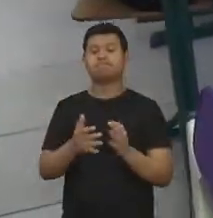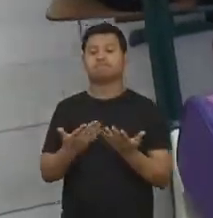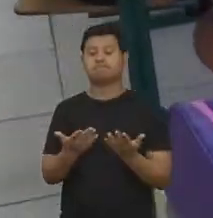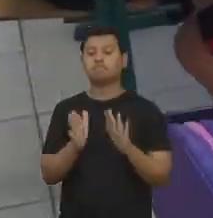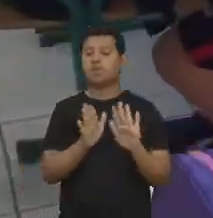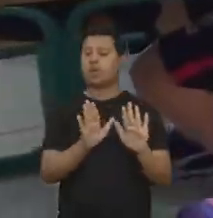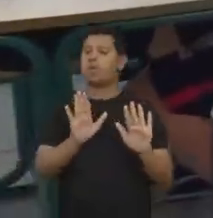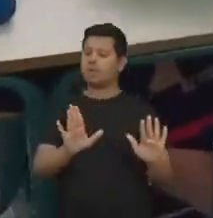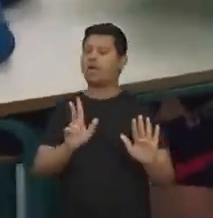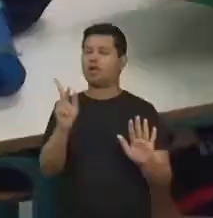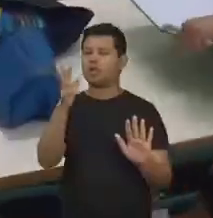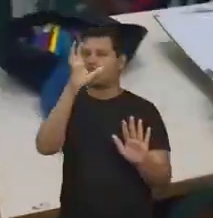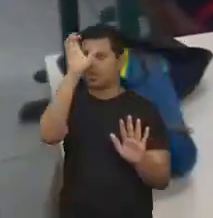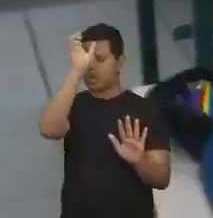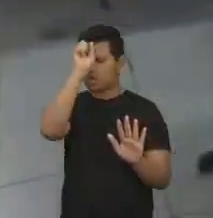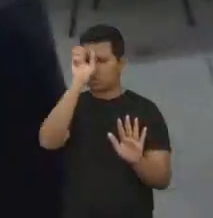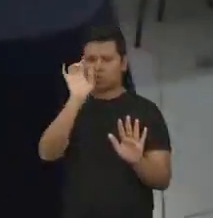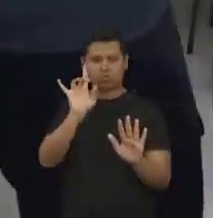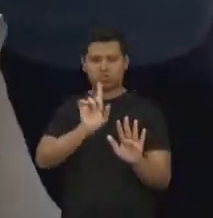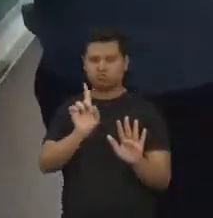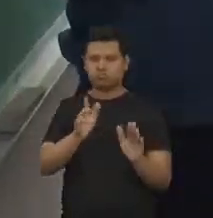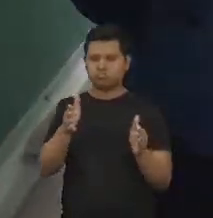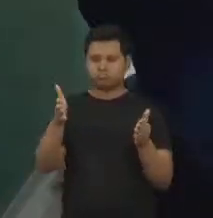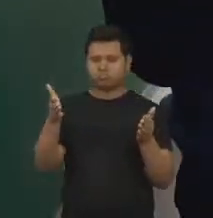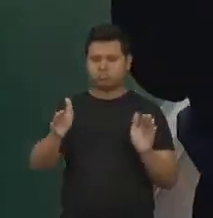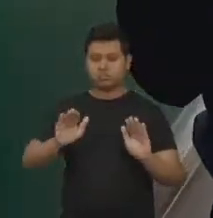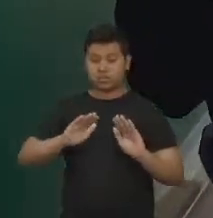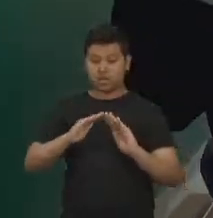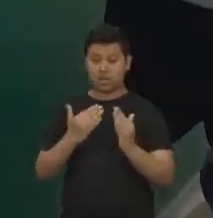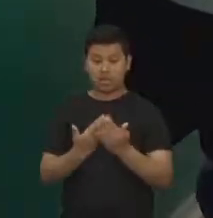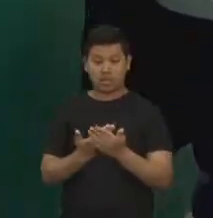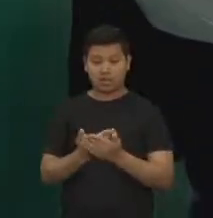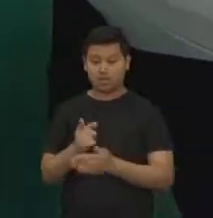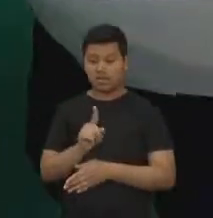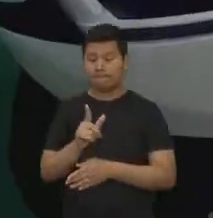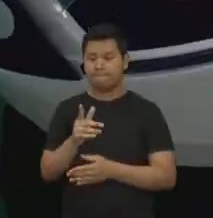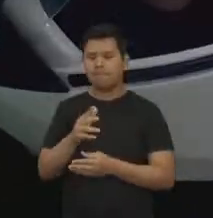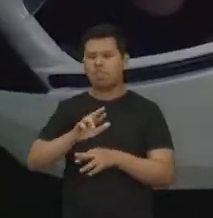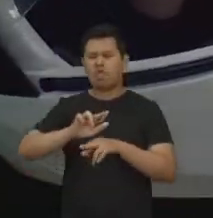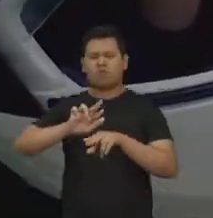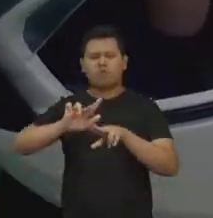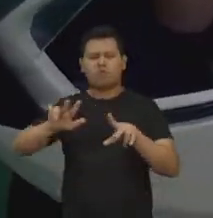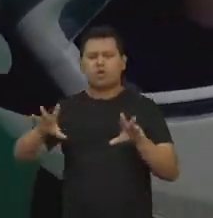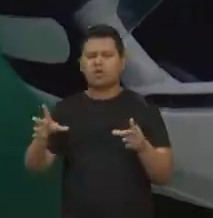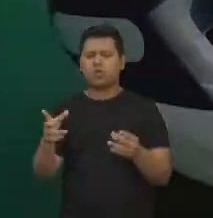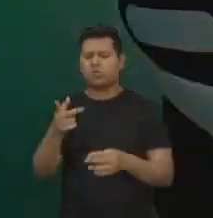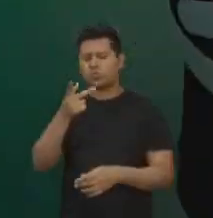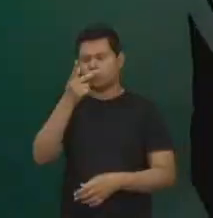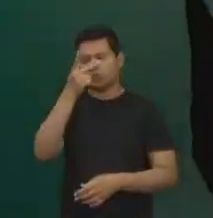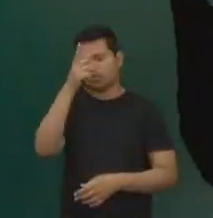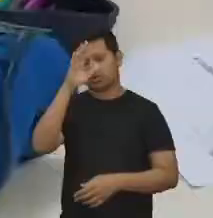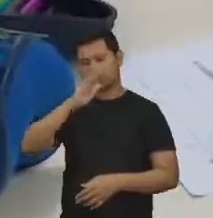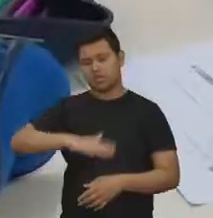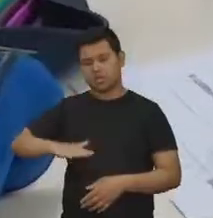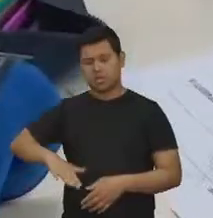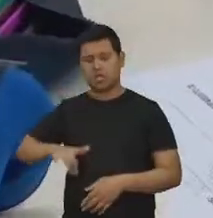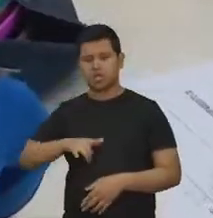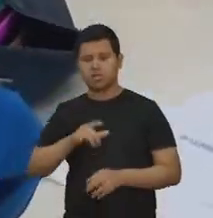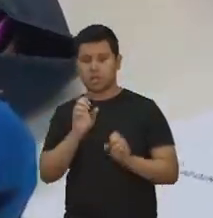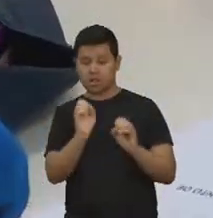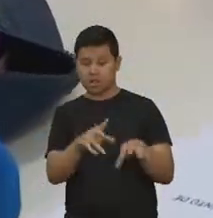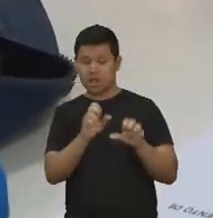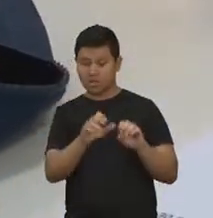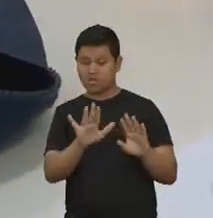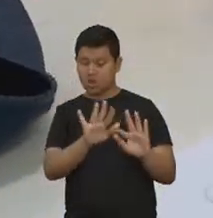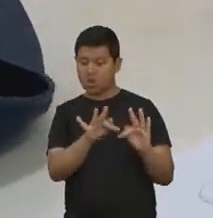Mas o conhecimento não fica só na sala de aula. Muitas crianças já estão levando essas lições para casa, alertando os